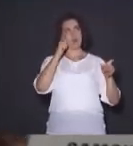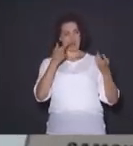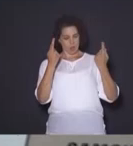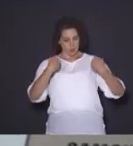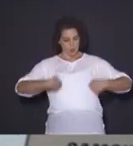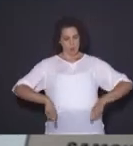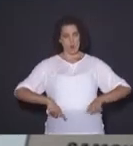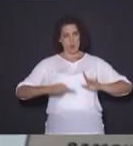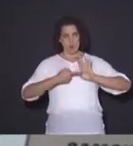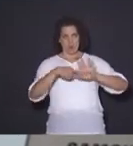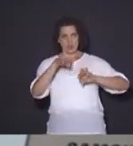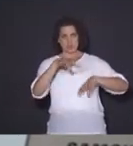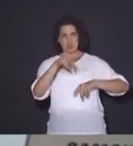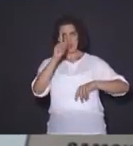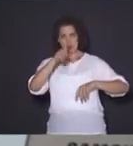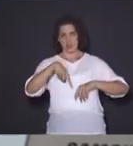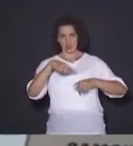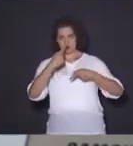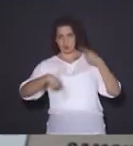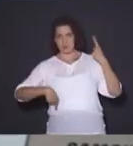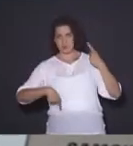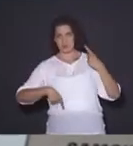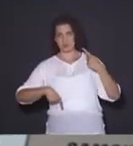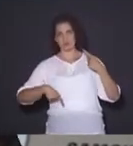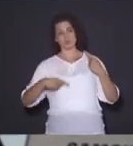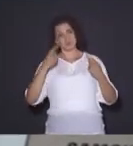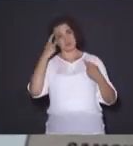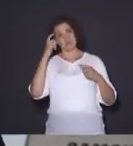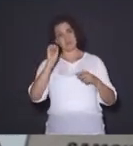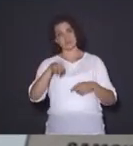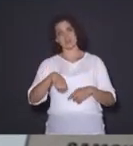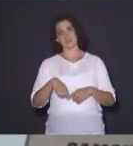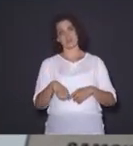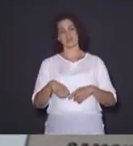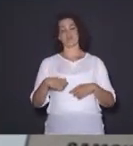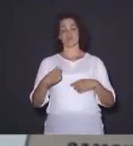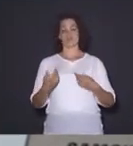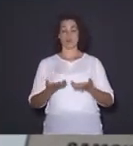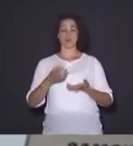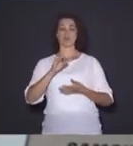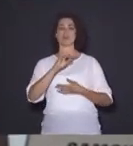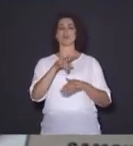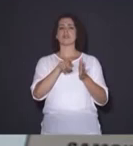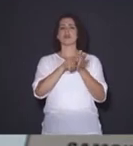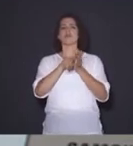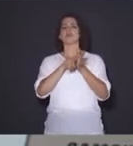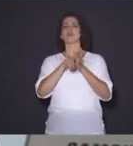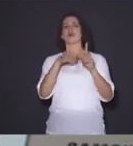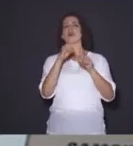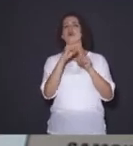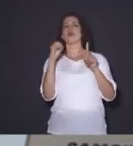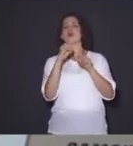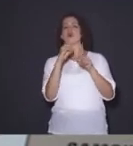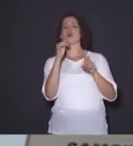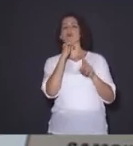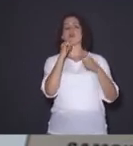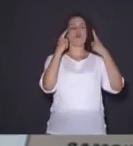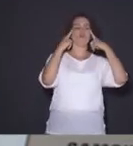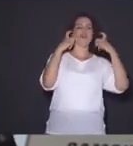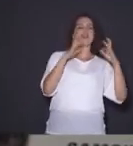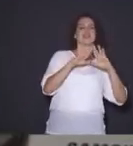cunho afetivo é tão urgente de uma básica pesquisada no google e colocar a violência na escola violência na